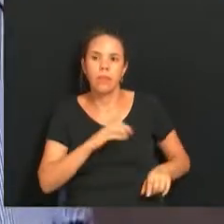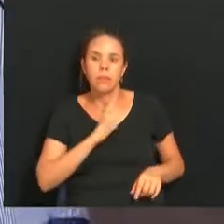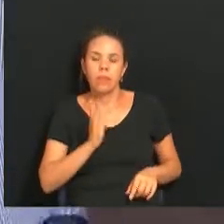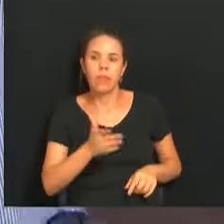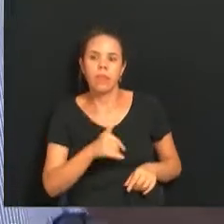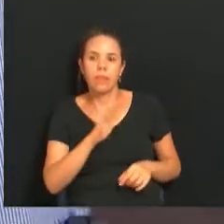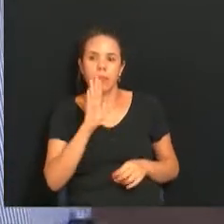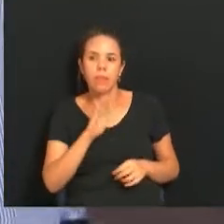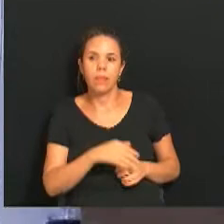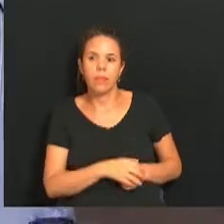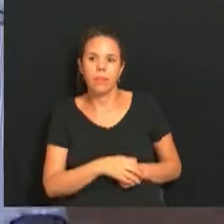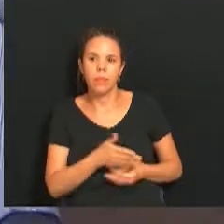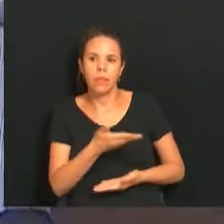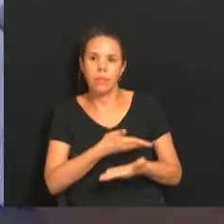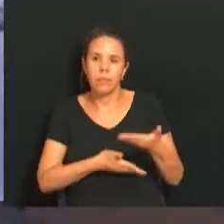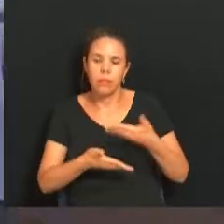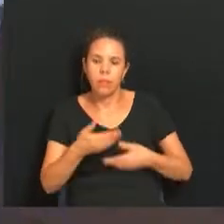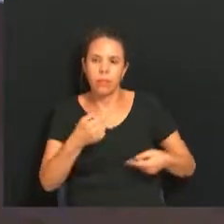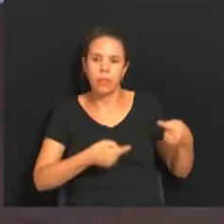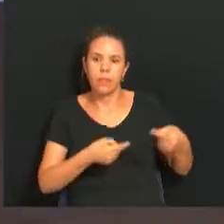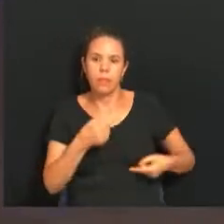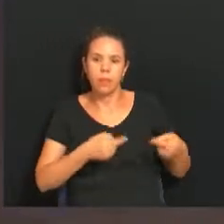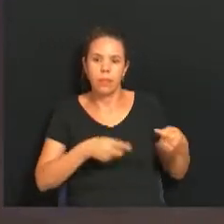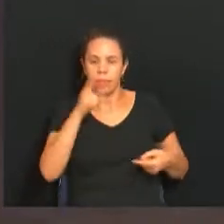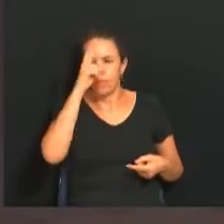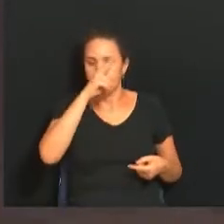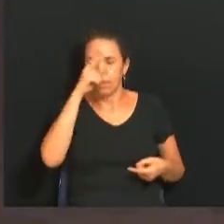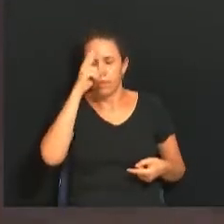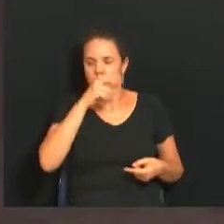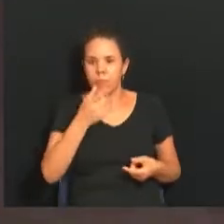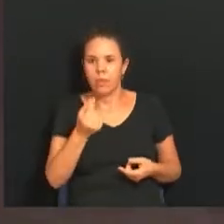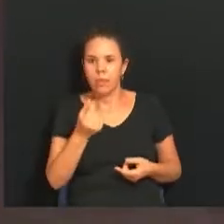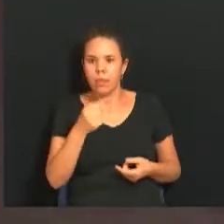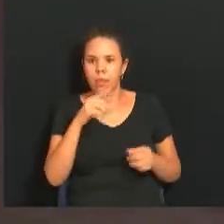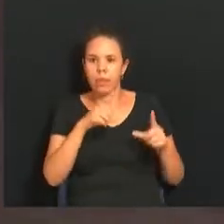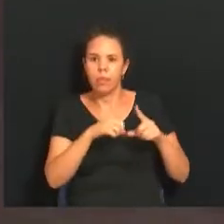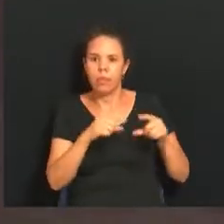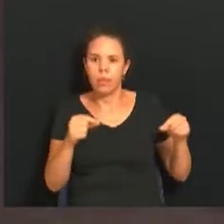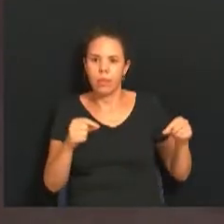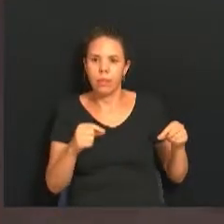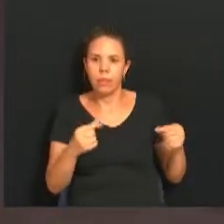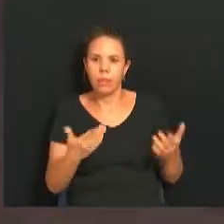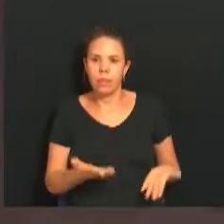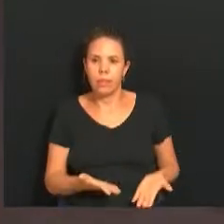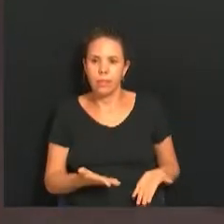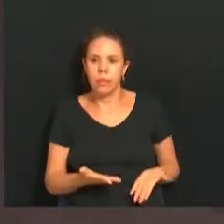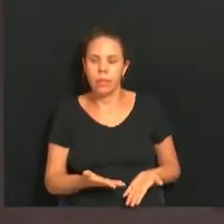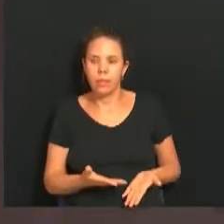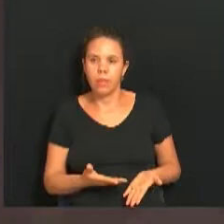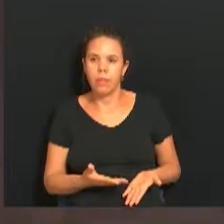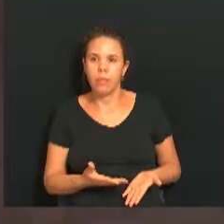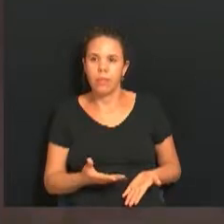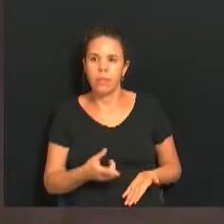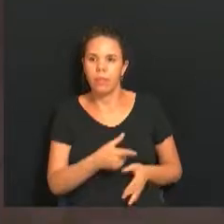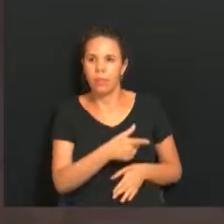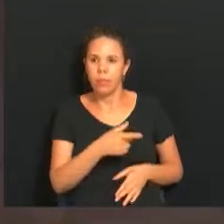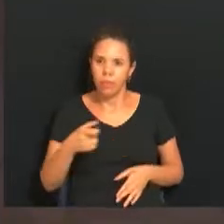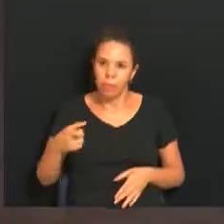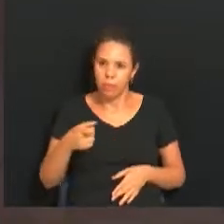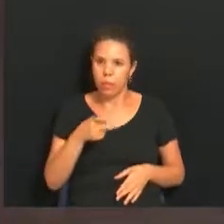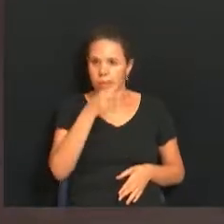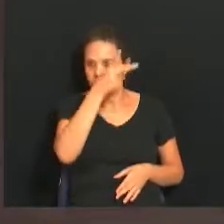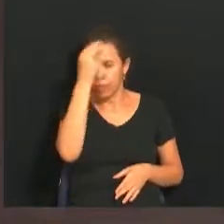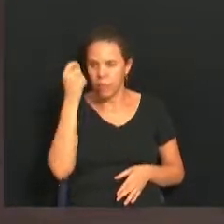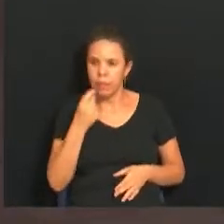mais envolvimento político da história, de vir recurso de Brasília, com o Chico Amaral na época. Então é isso.